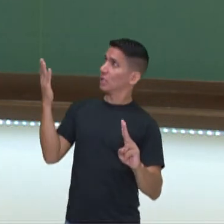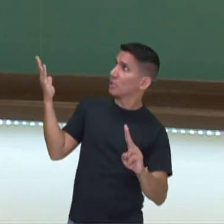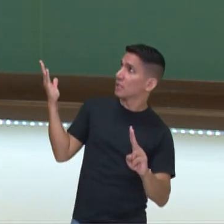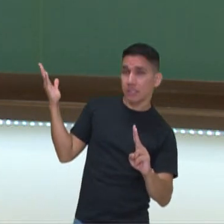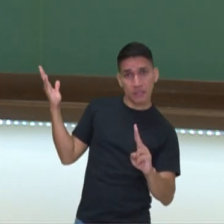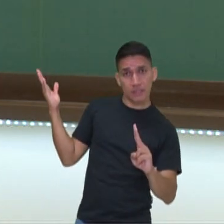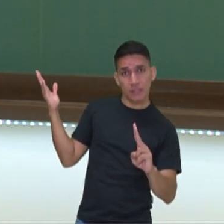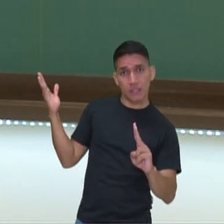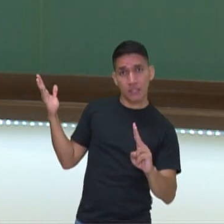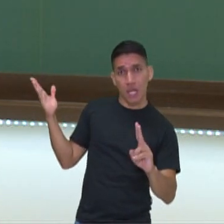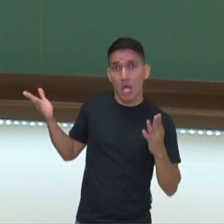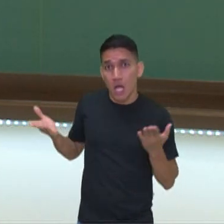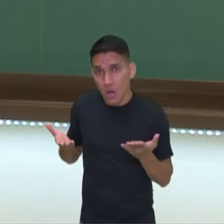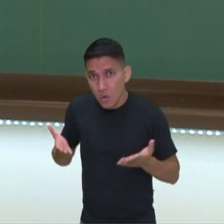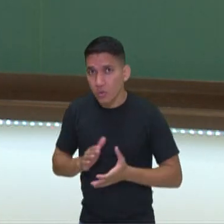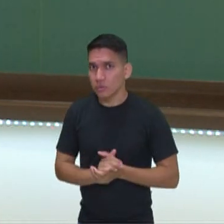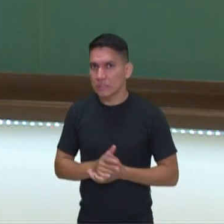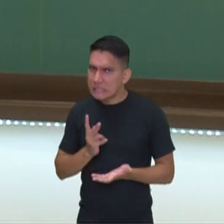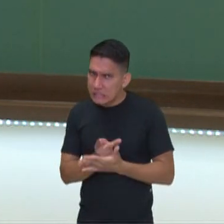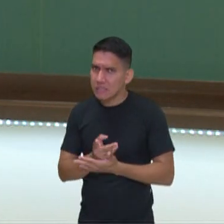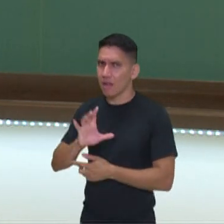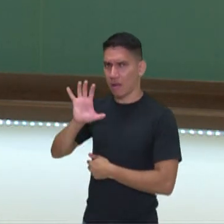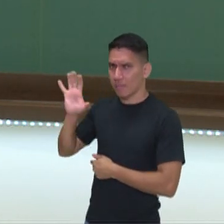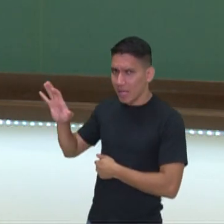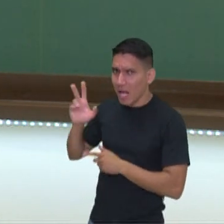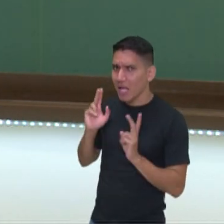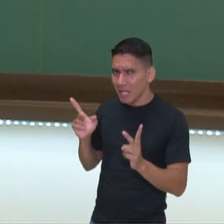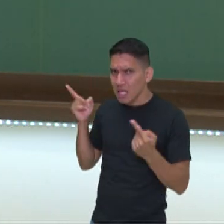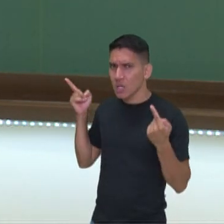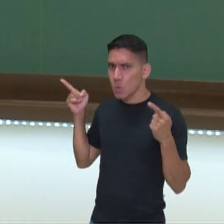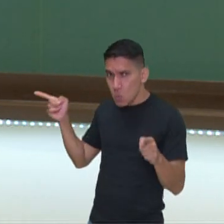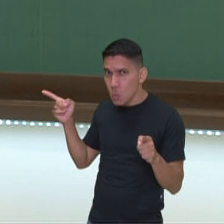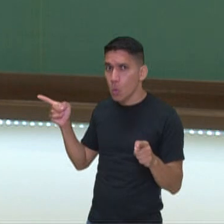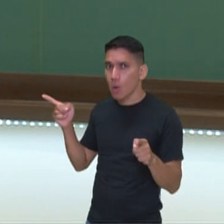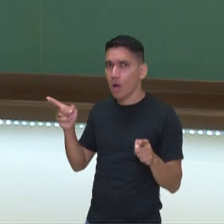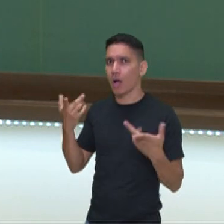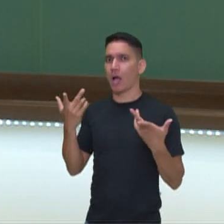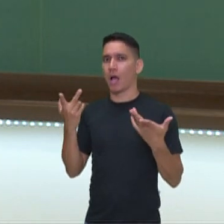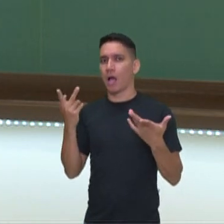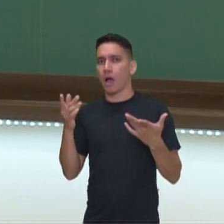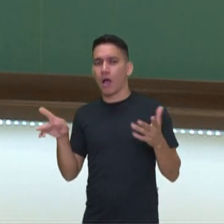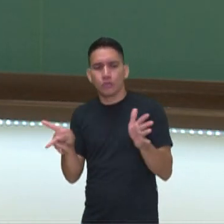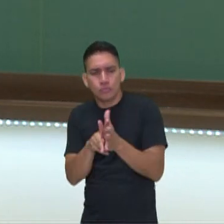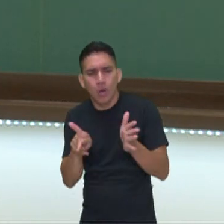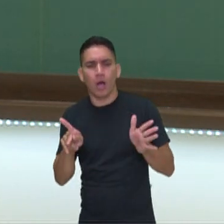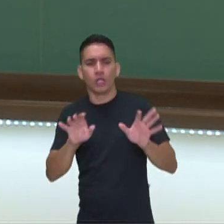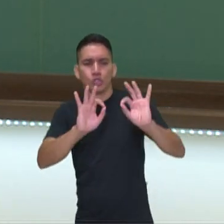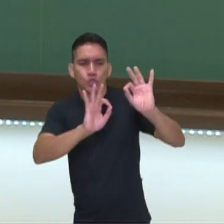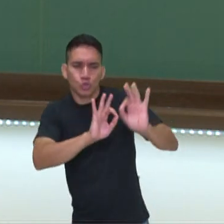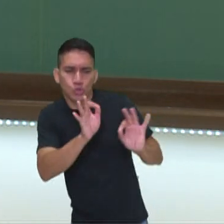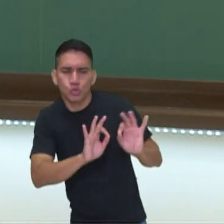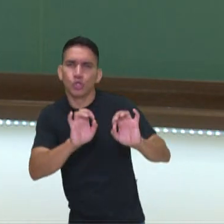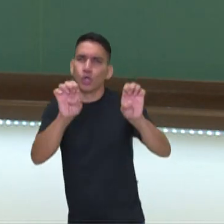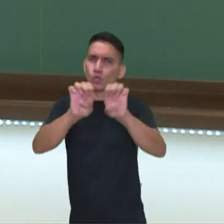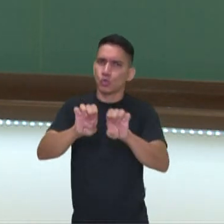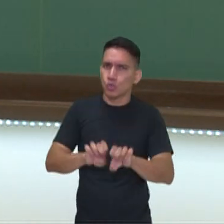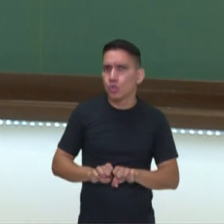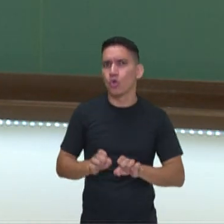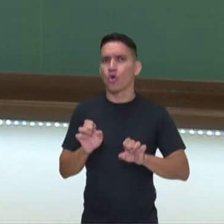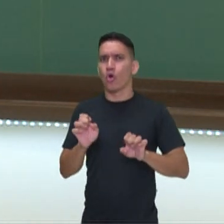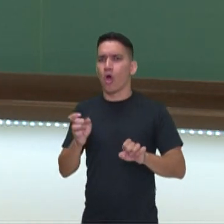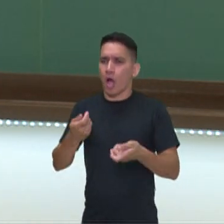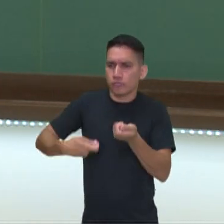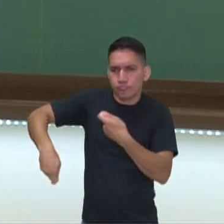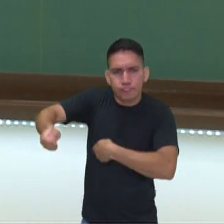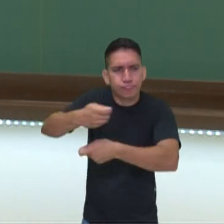é atualmente? Sempre foi igual? O desenho da cidade, as atividades